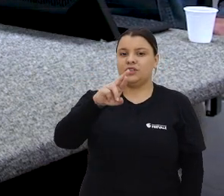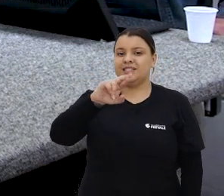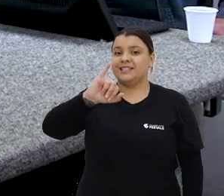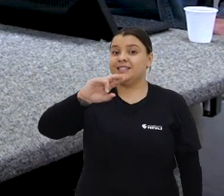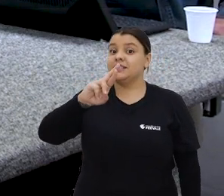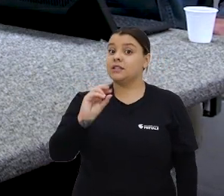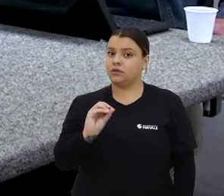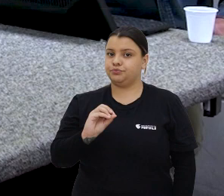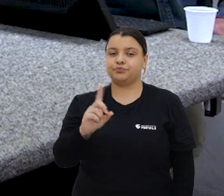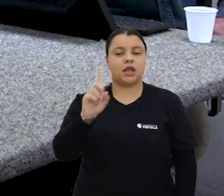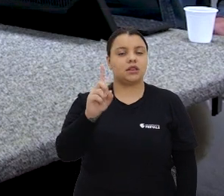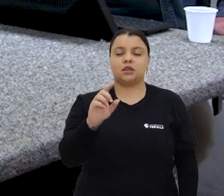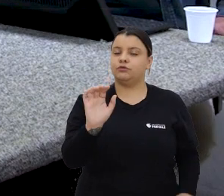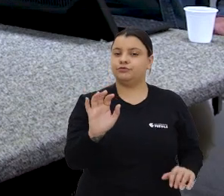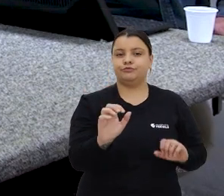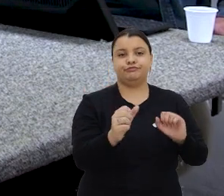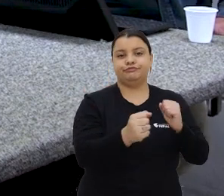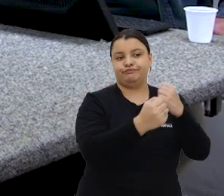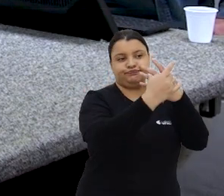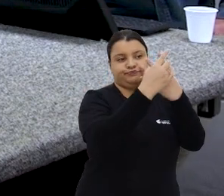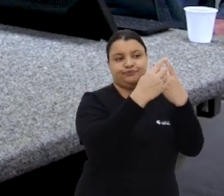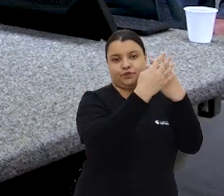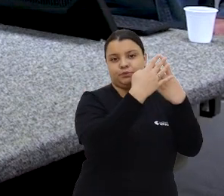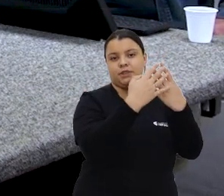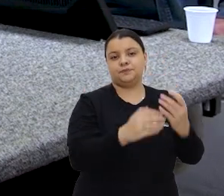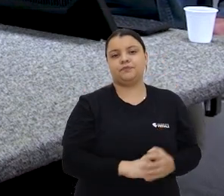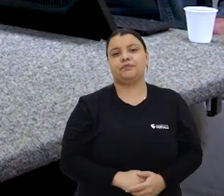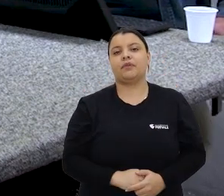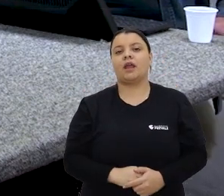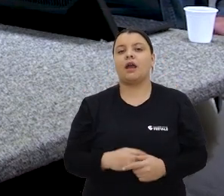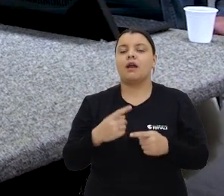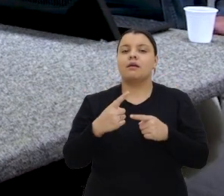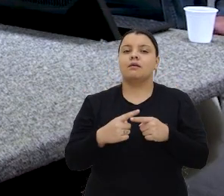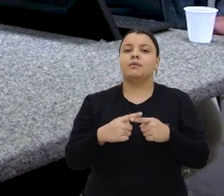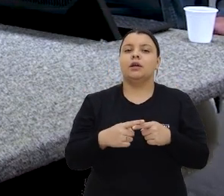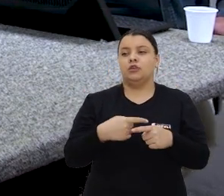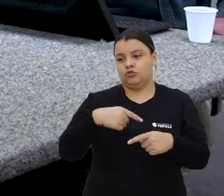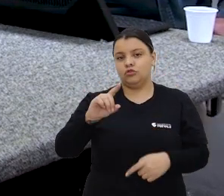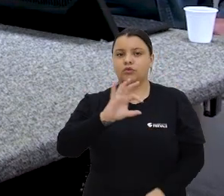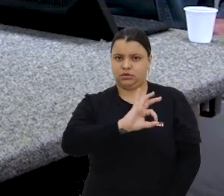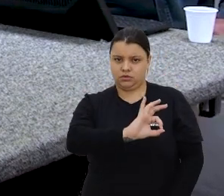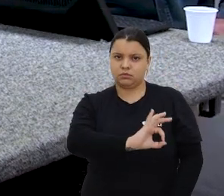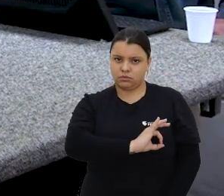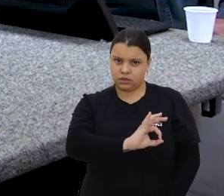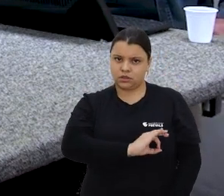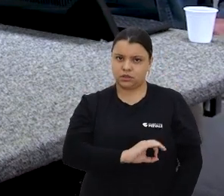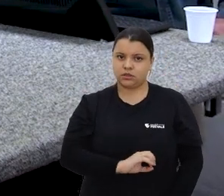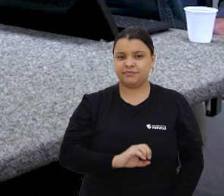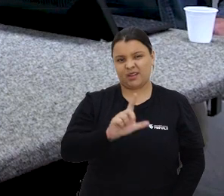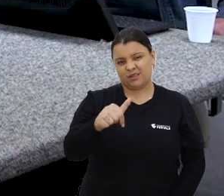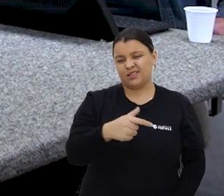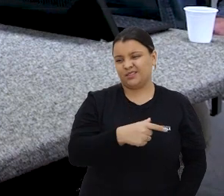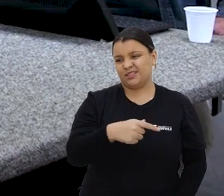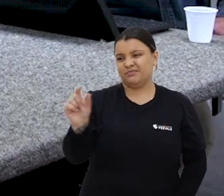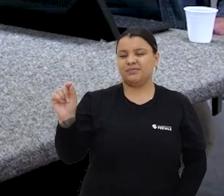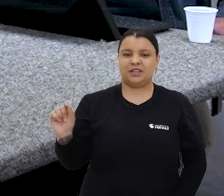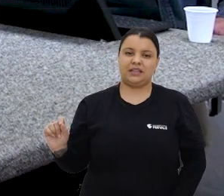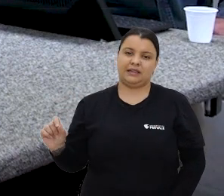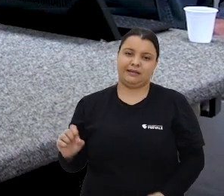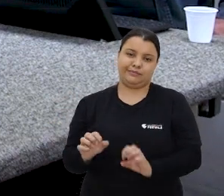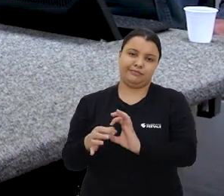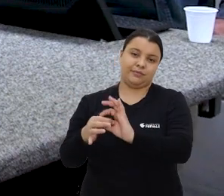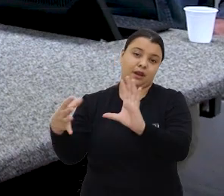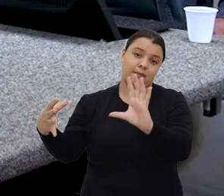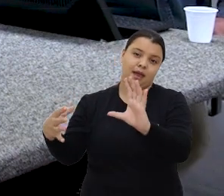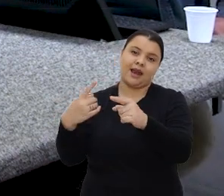de 2006. Eu lembro disso. Acabou sendo, a gente foi para a delegacia, mas ele acabou sendo liberado porque tem uma cláusula que não